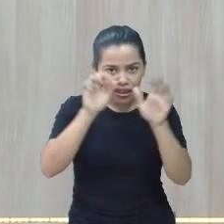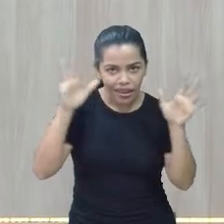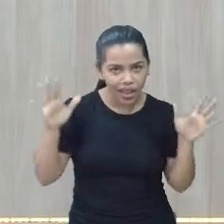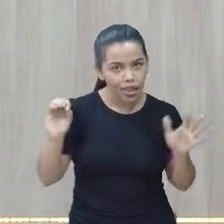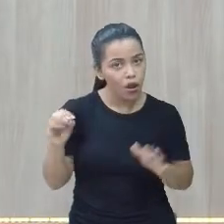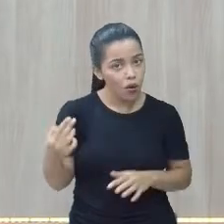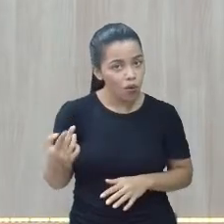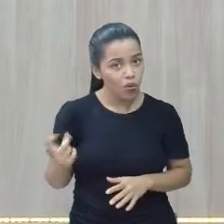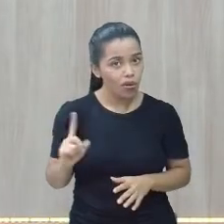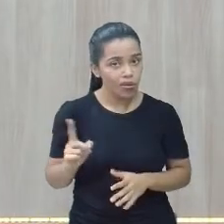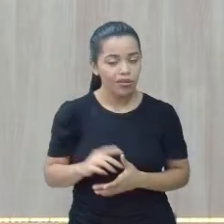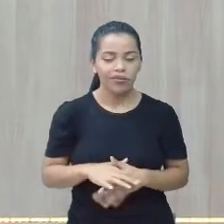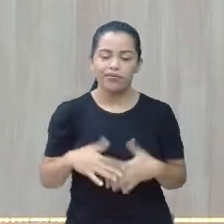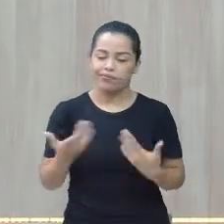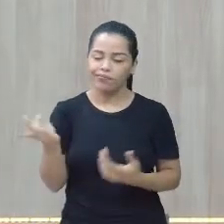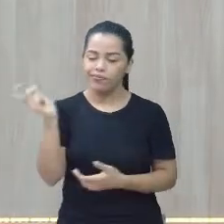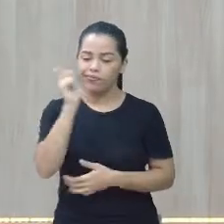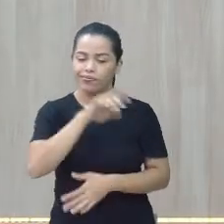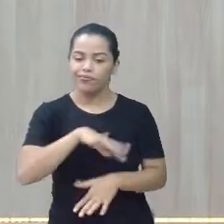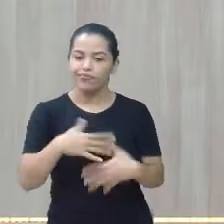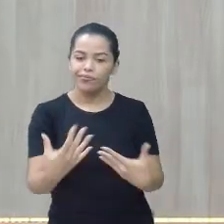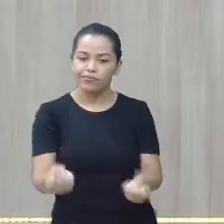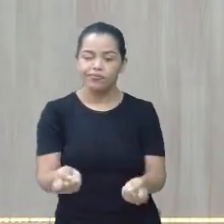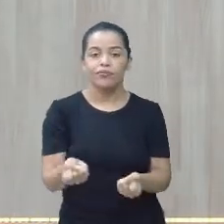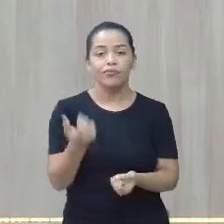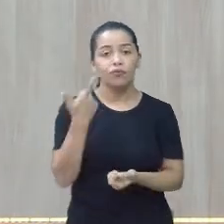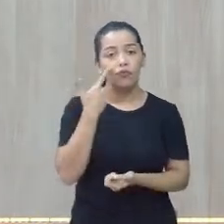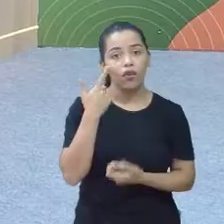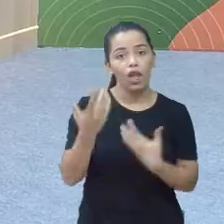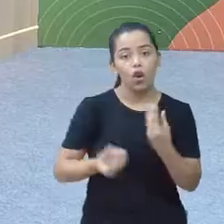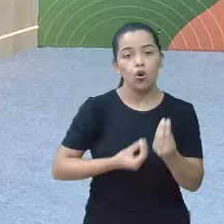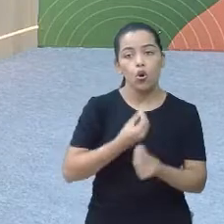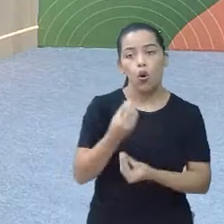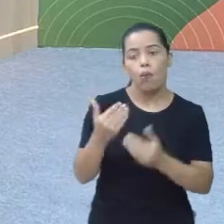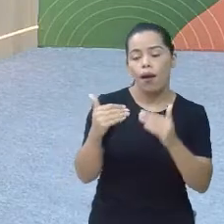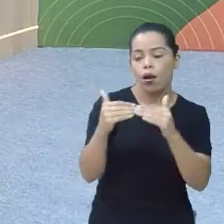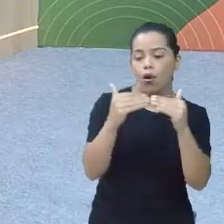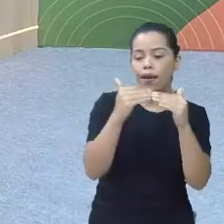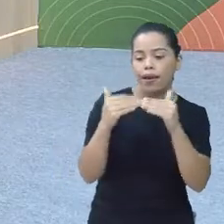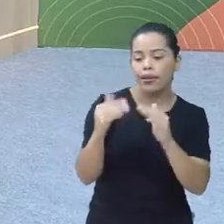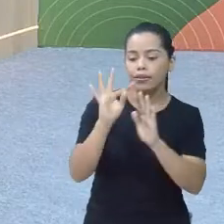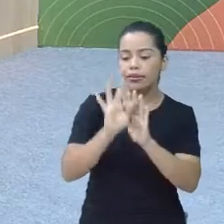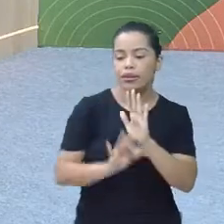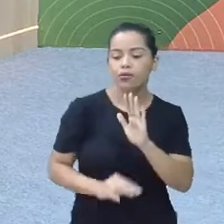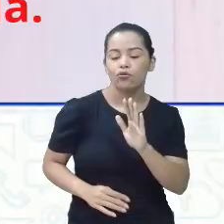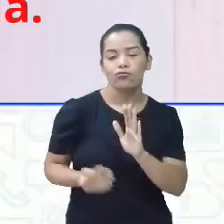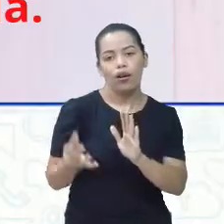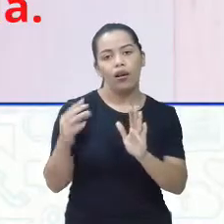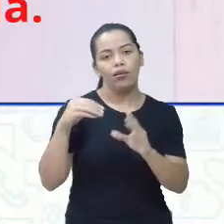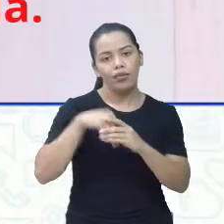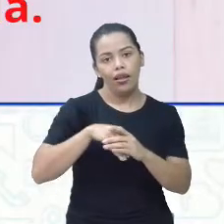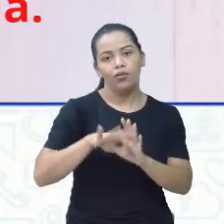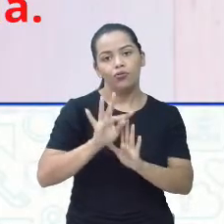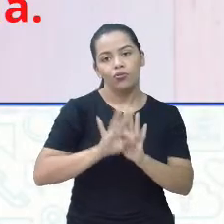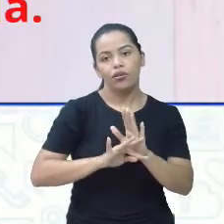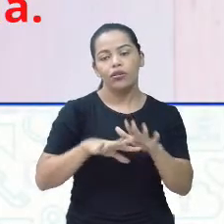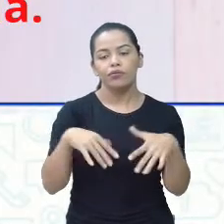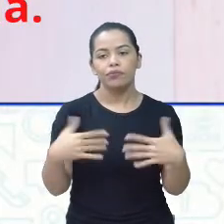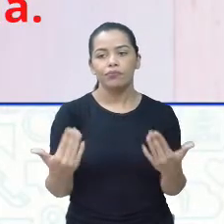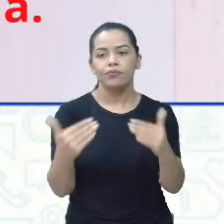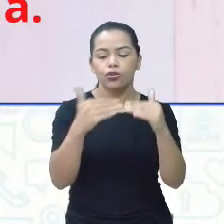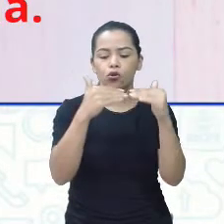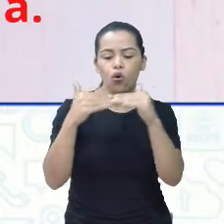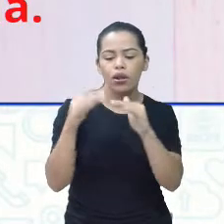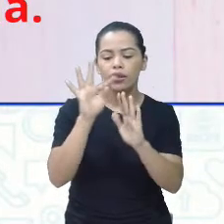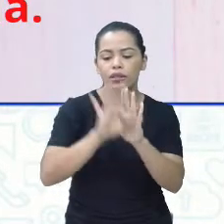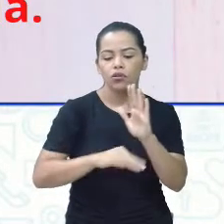Né? Difícil. Então, vamos lá, vamos ver como é que a coerência textual atua nos textos. A coerência textual é a colocação de